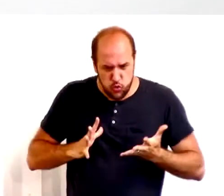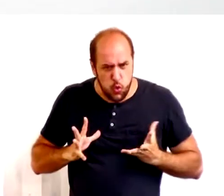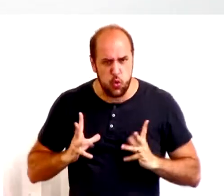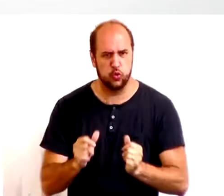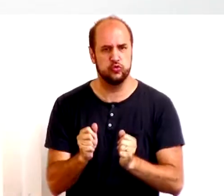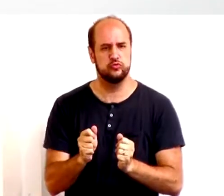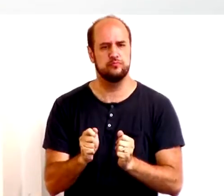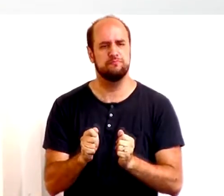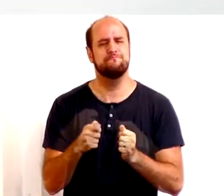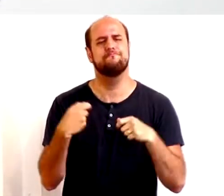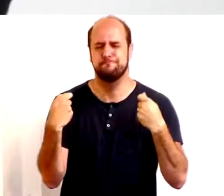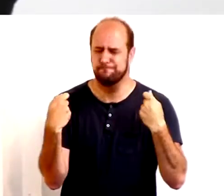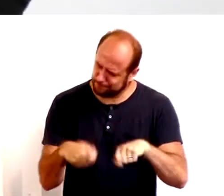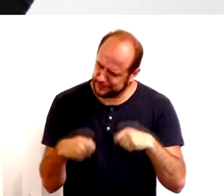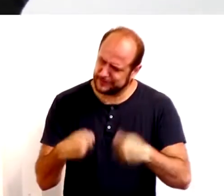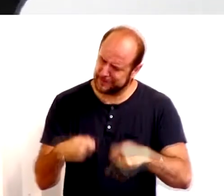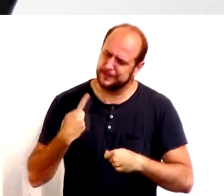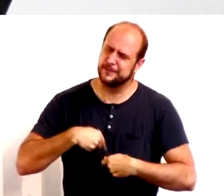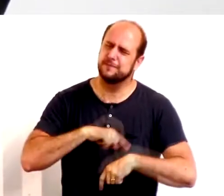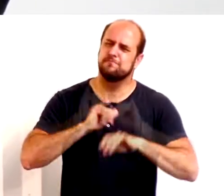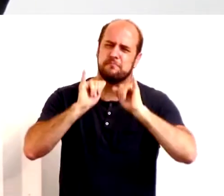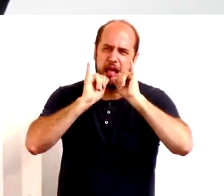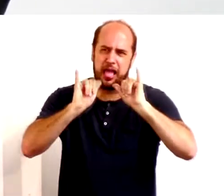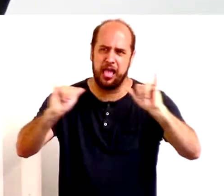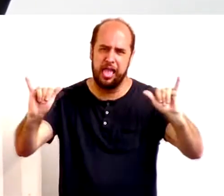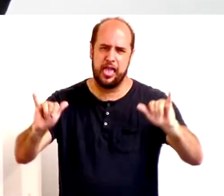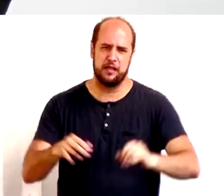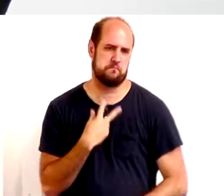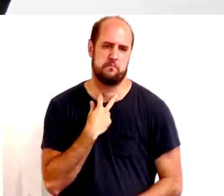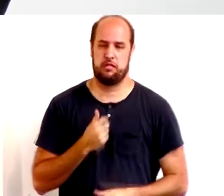passo atrás. Acho que não dá para mim.